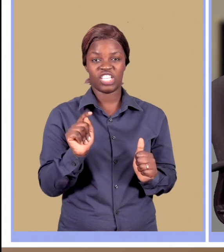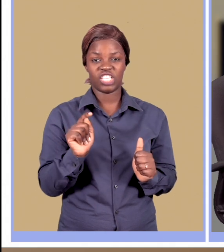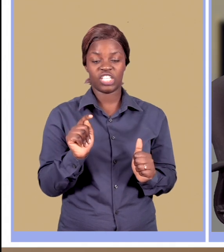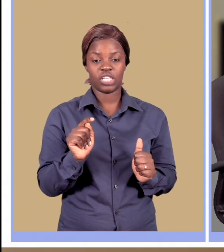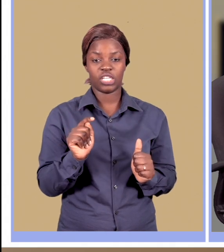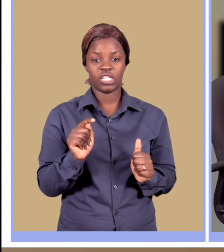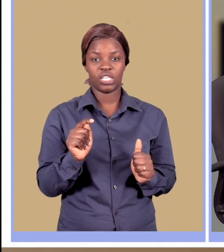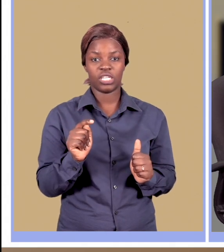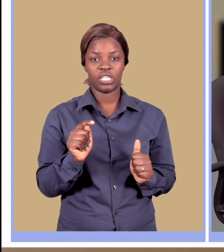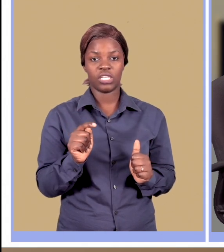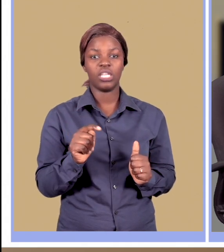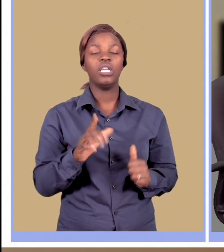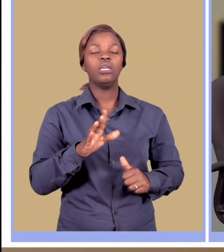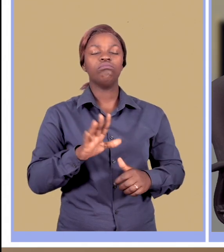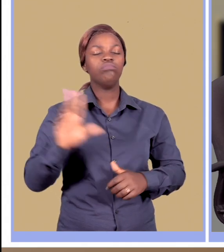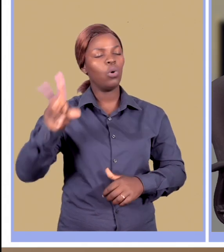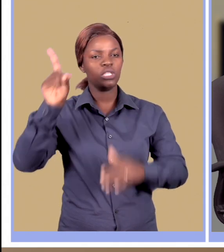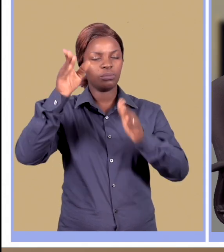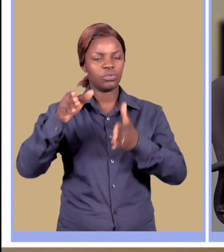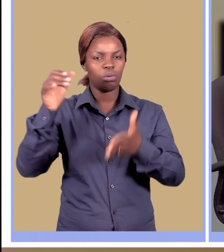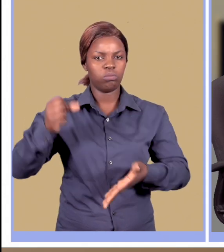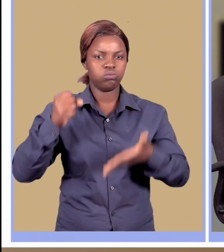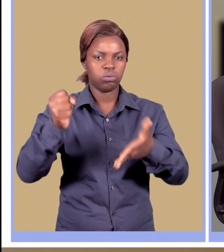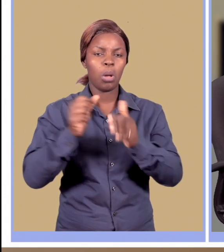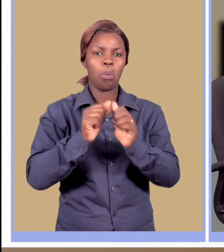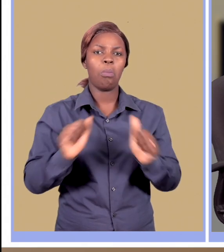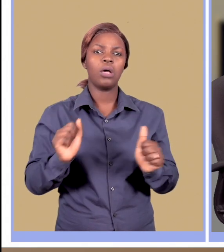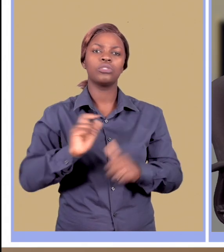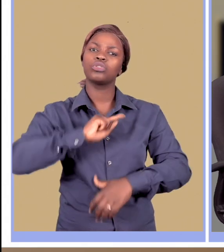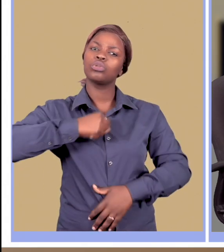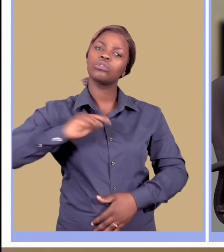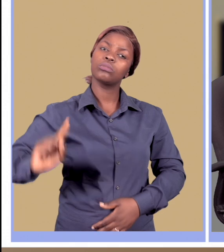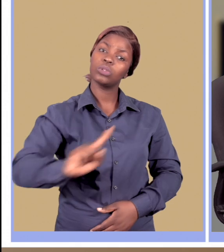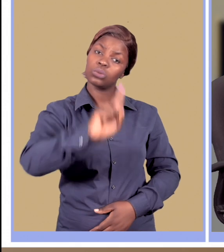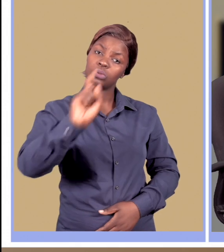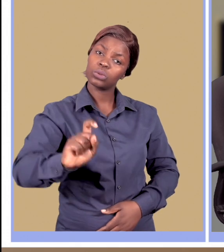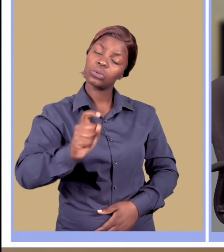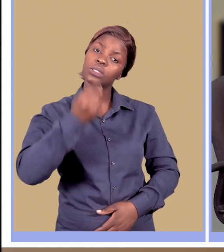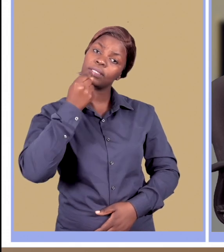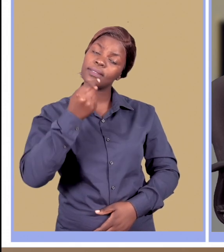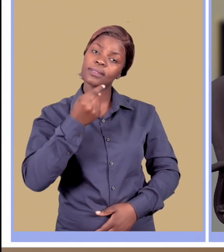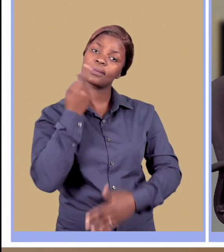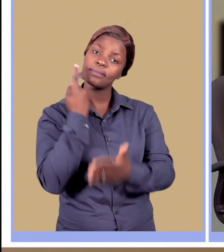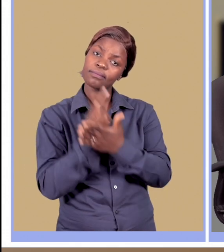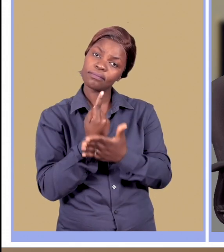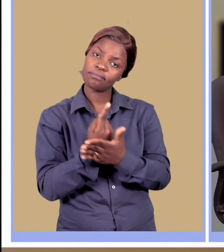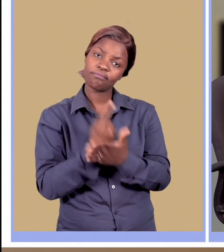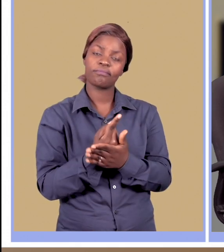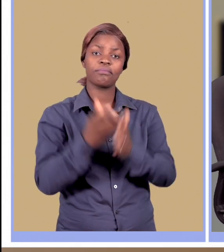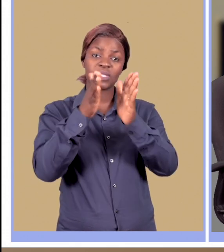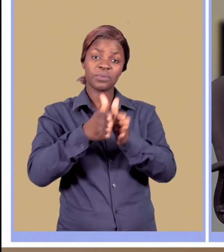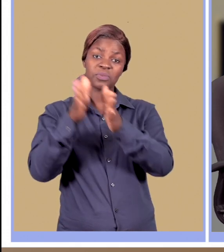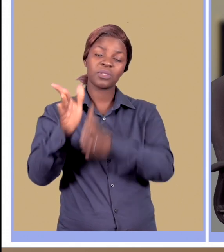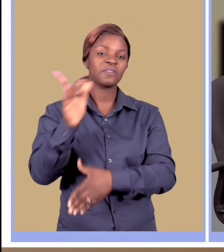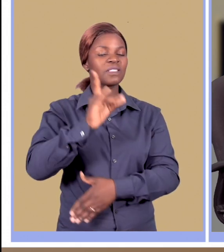caso este é diferente, foi financiado por uma outra entidade. Levantamos o questionamento da necessidade de que devia-se